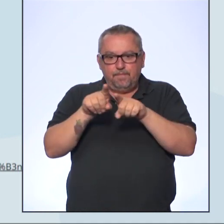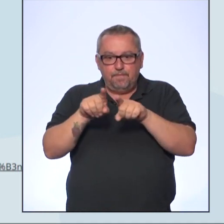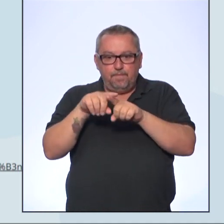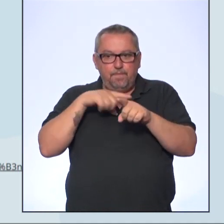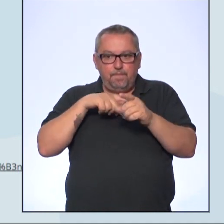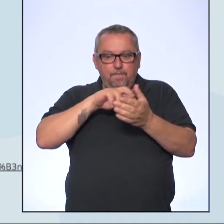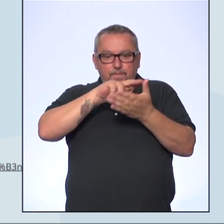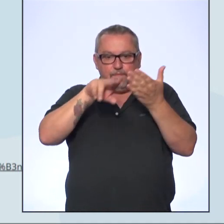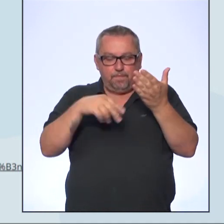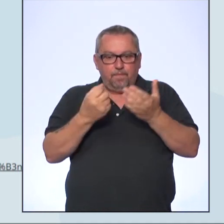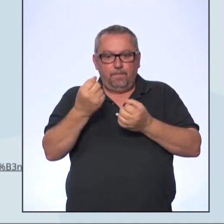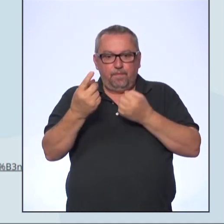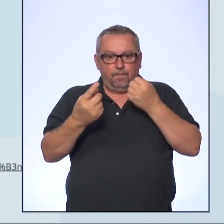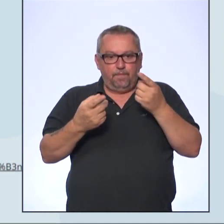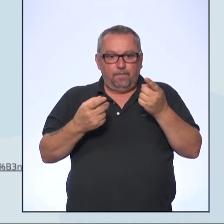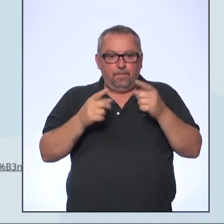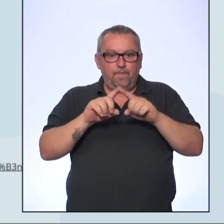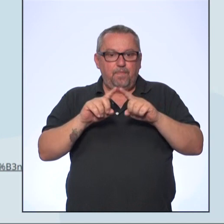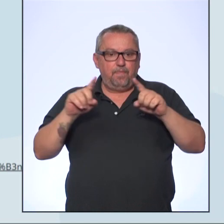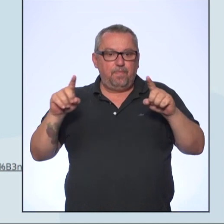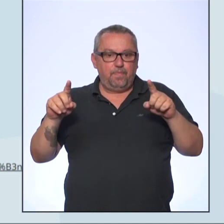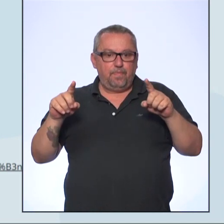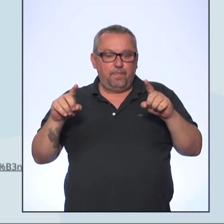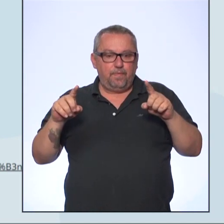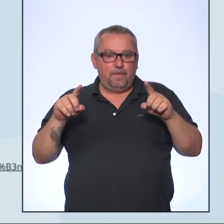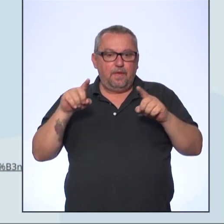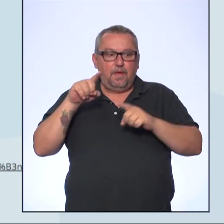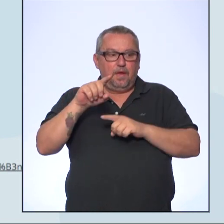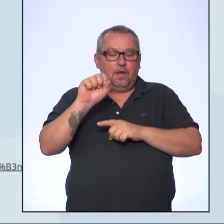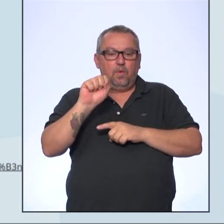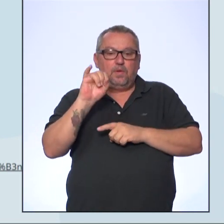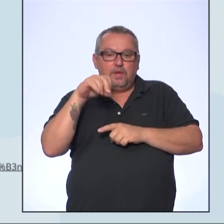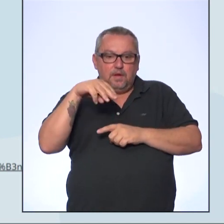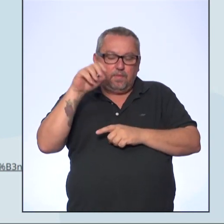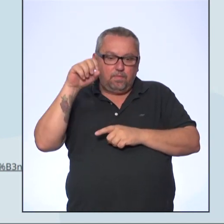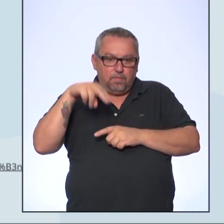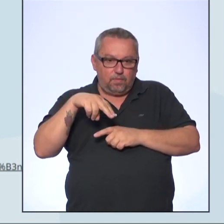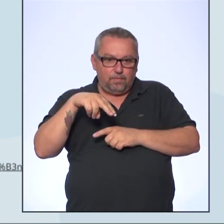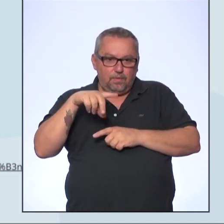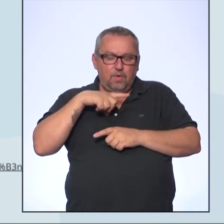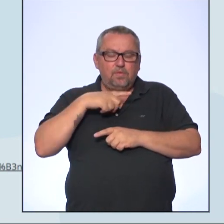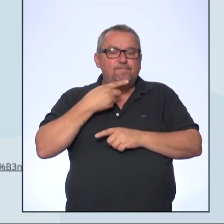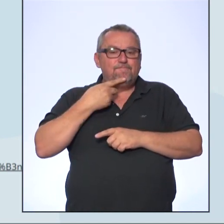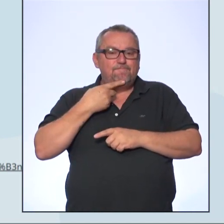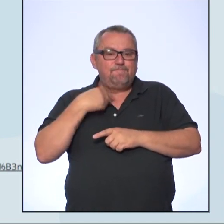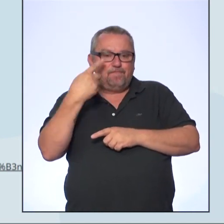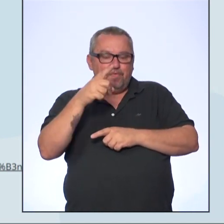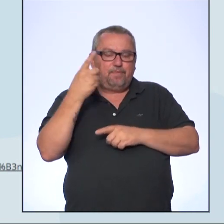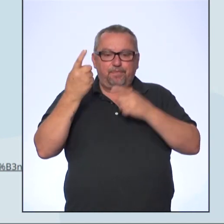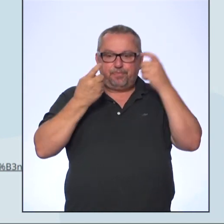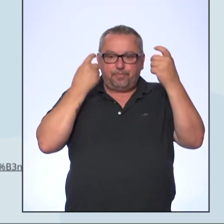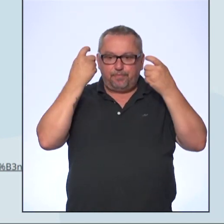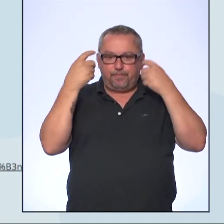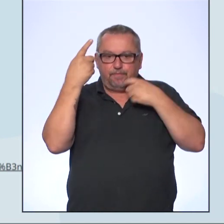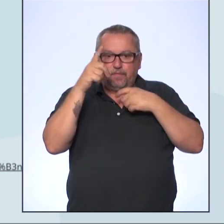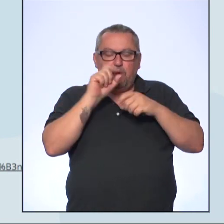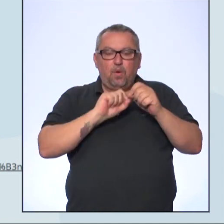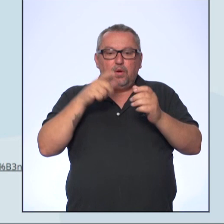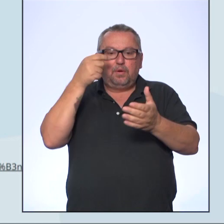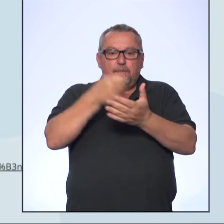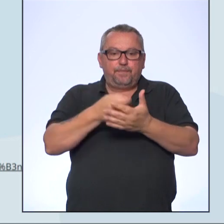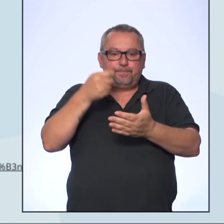houveram alguns. Mas o Simão Bolívar, o grande anseio dele, a grande preocupação dele era garantir